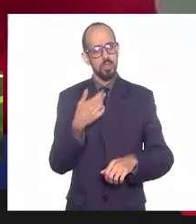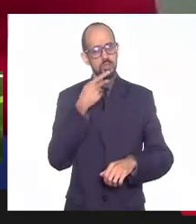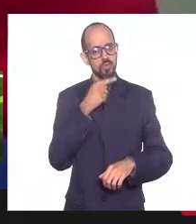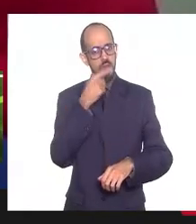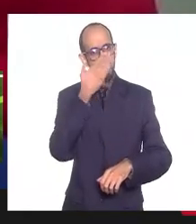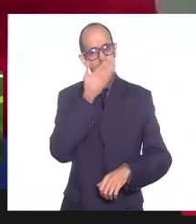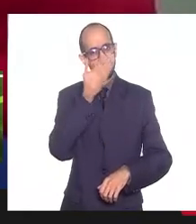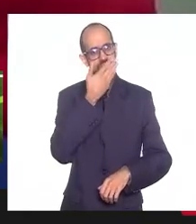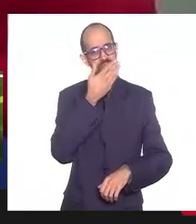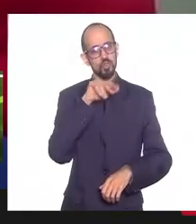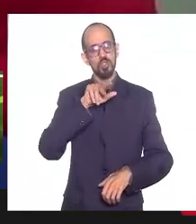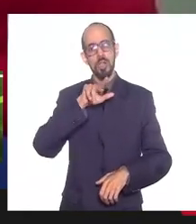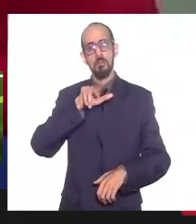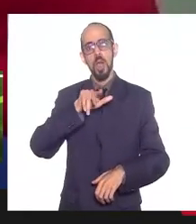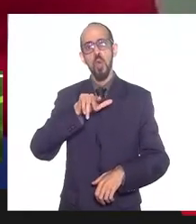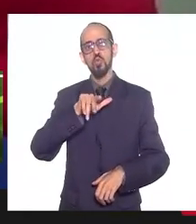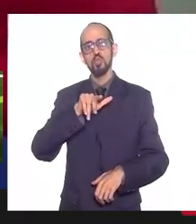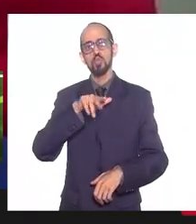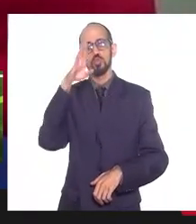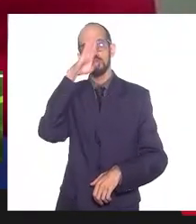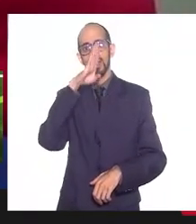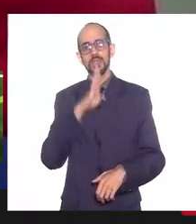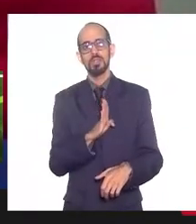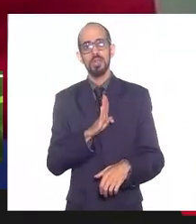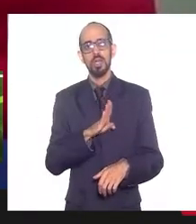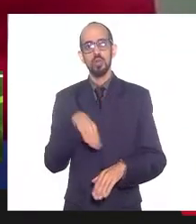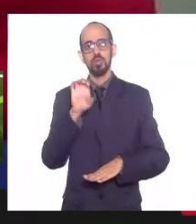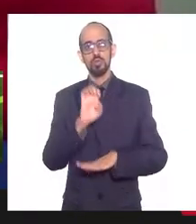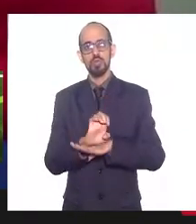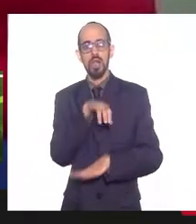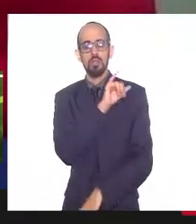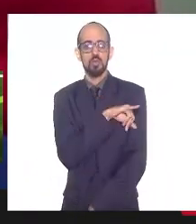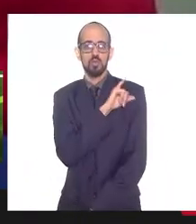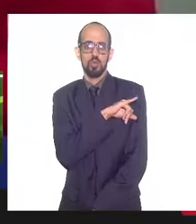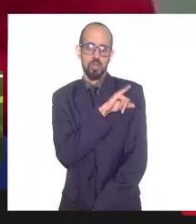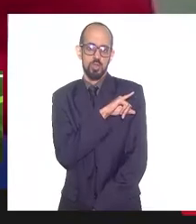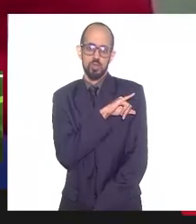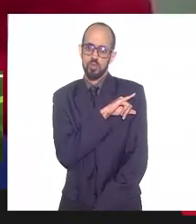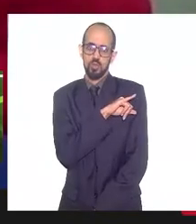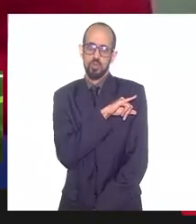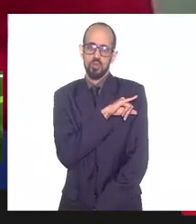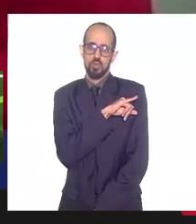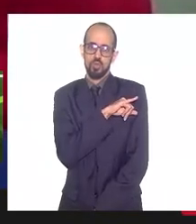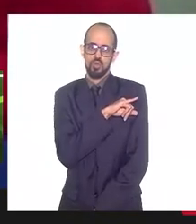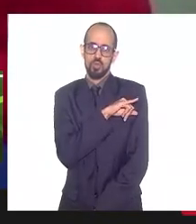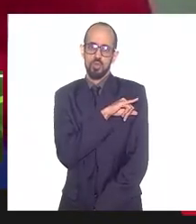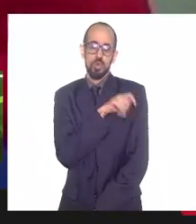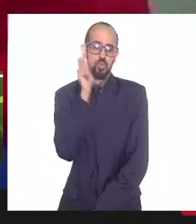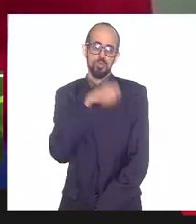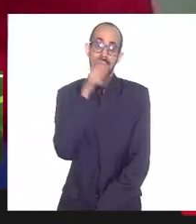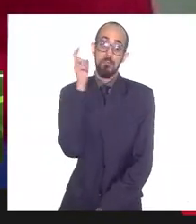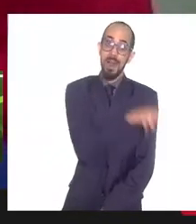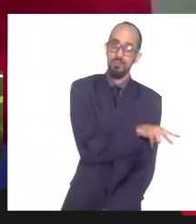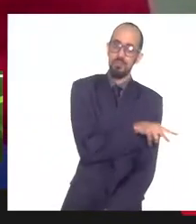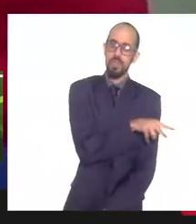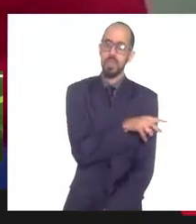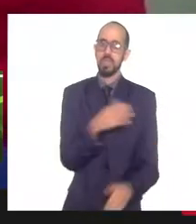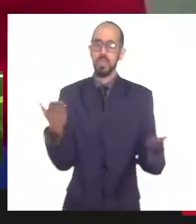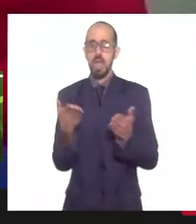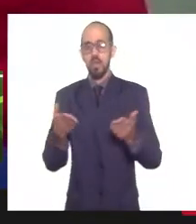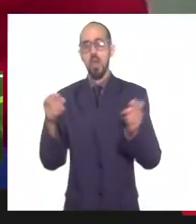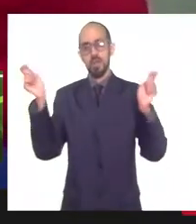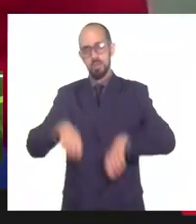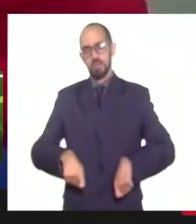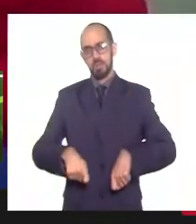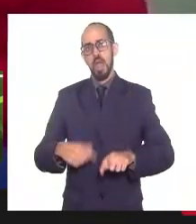nossos irmãos brasileiros e do Estado do Rio de Janeiro, né, que não eram vistos e passam a ser vistos